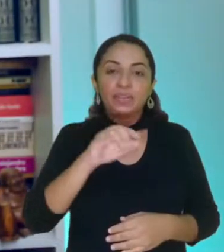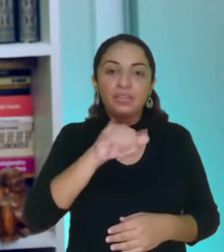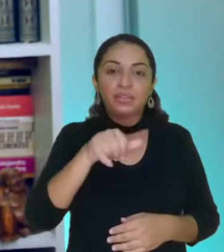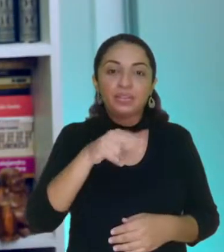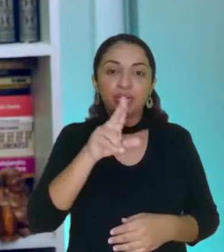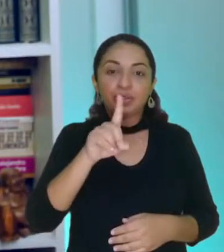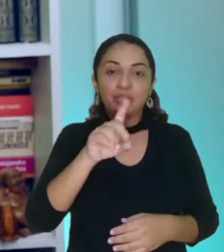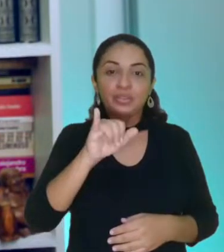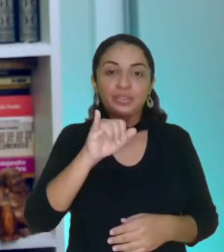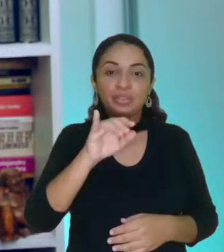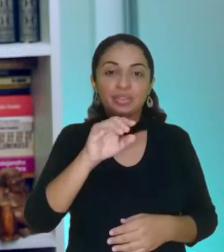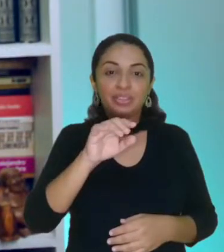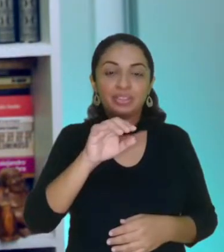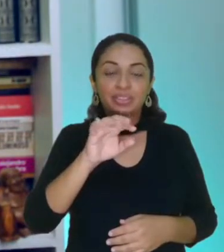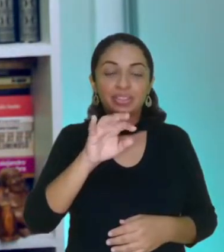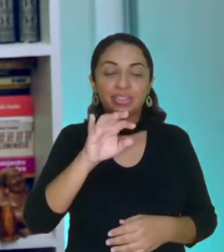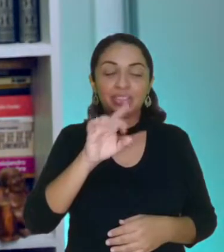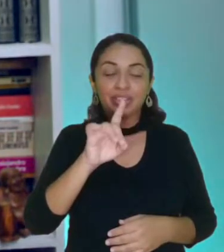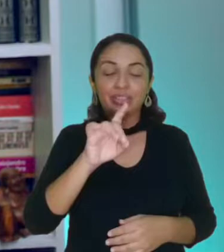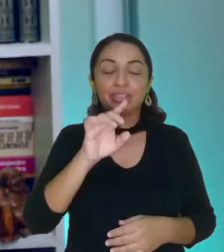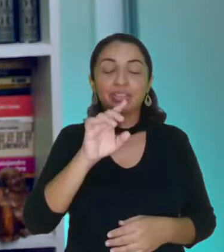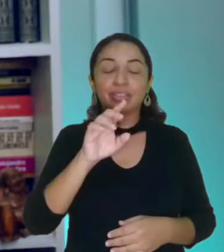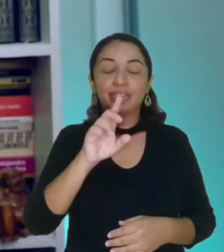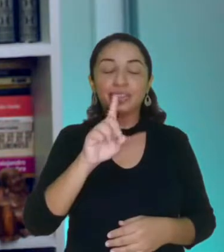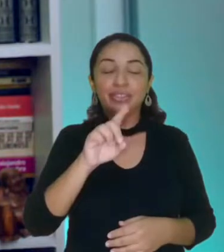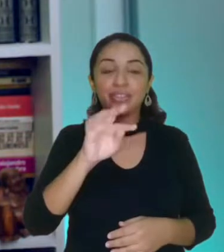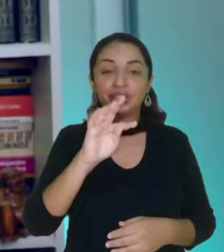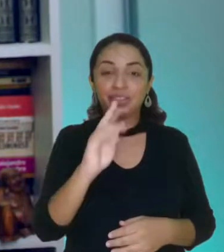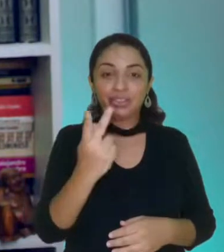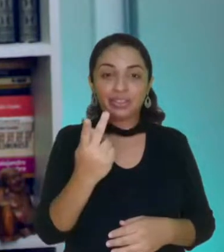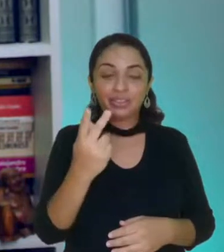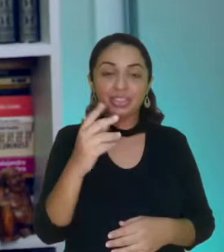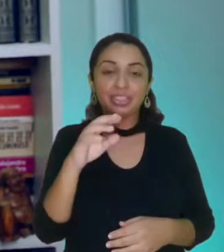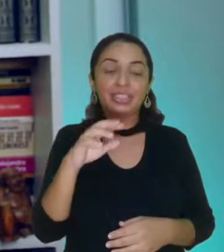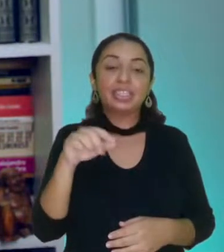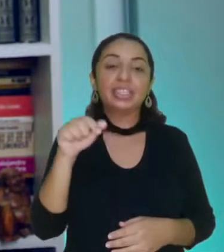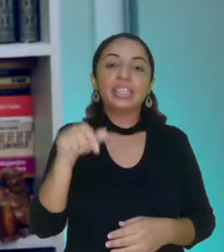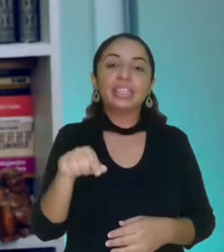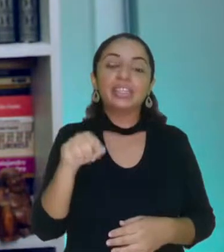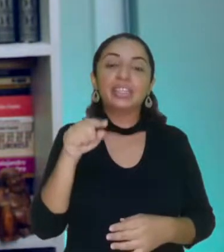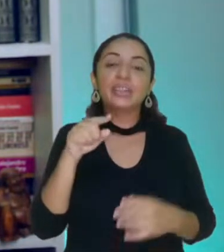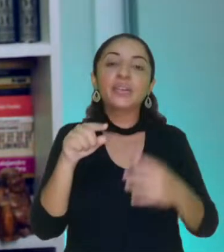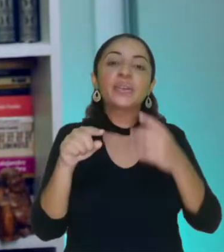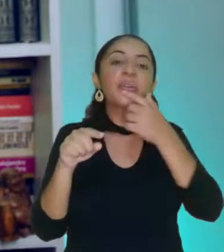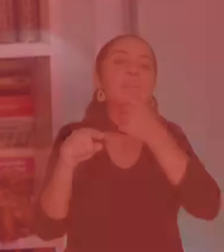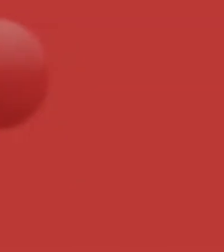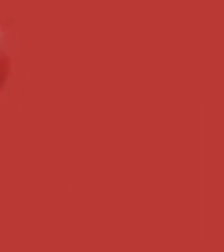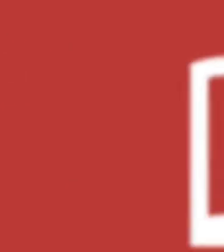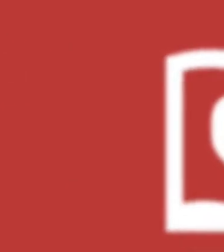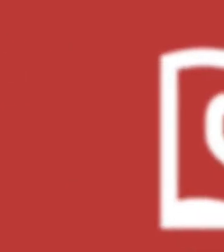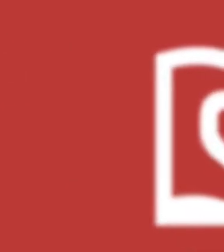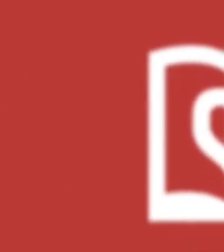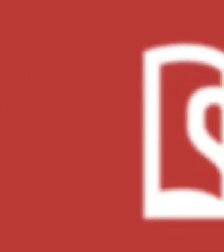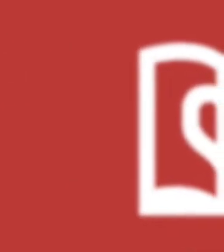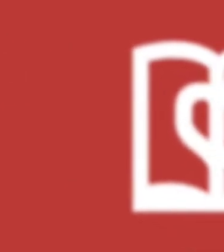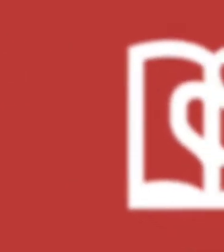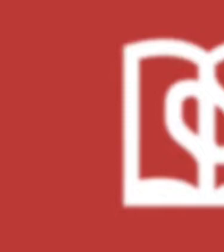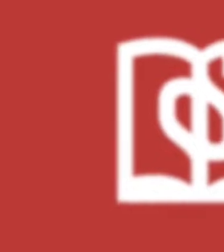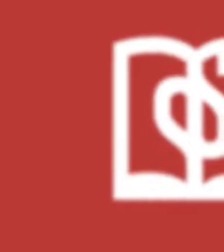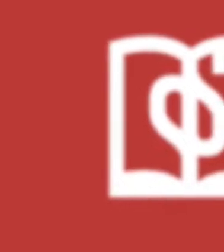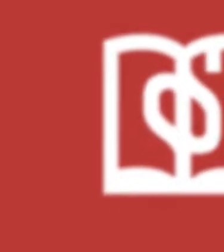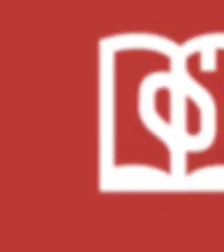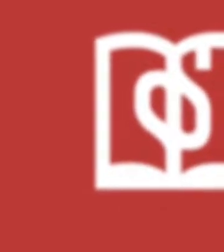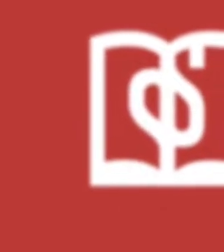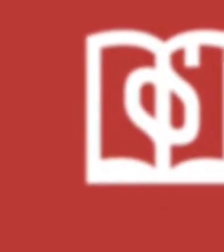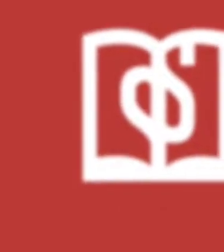Judith Guest, Gente Como a Gente. Esse livro foi o que deu origem ao filme, né? Do Robert Redford, grande filme premiado